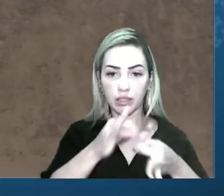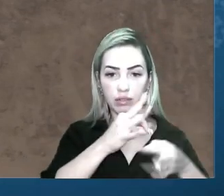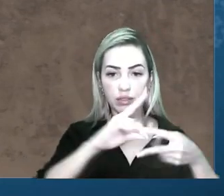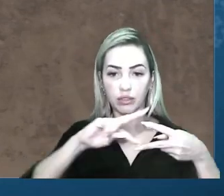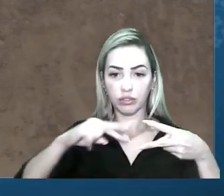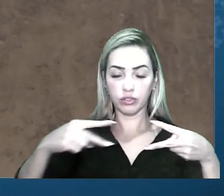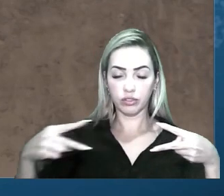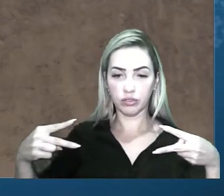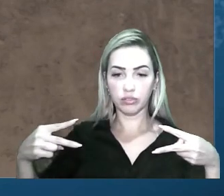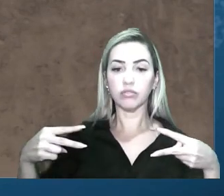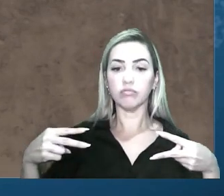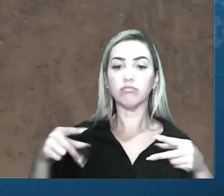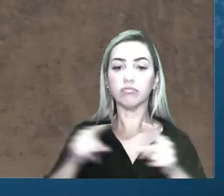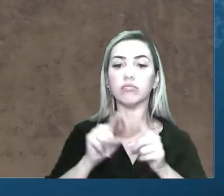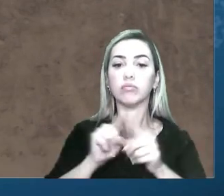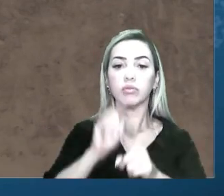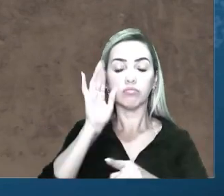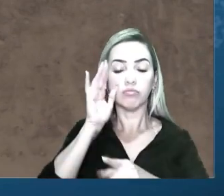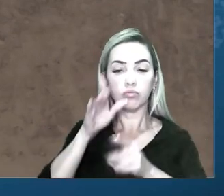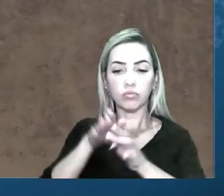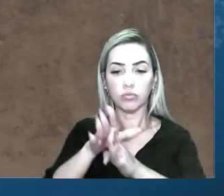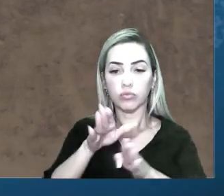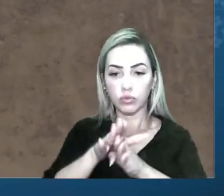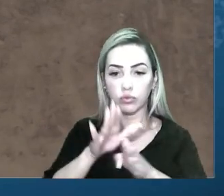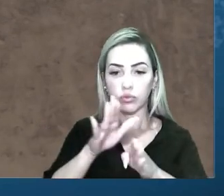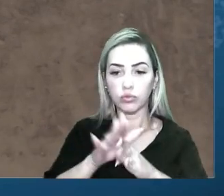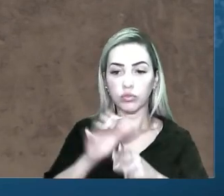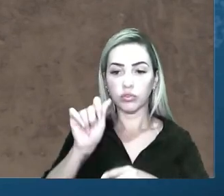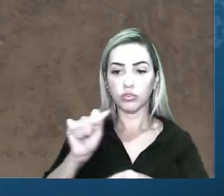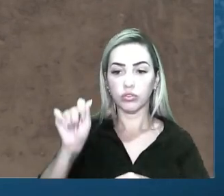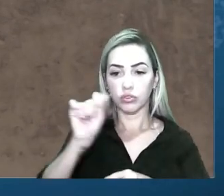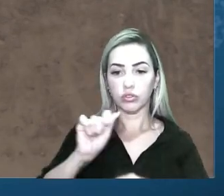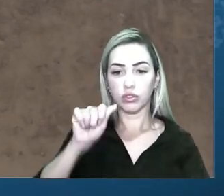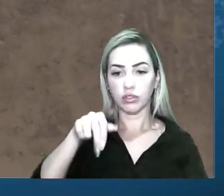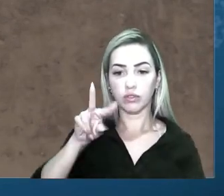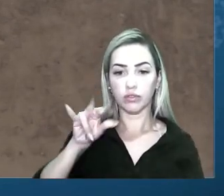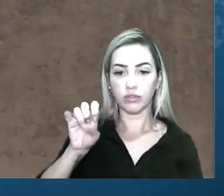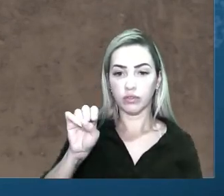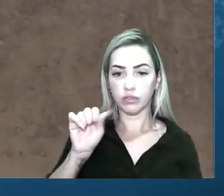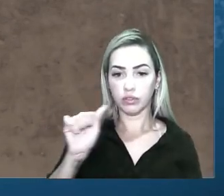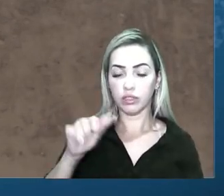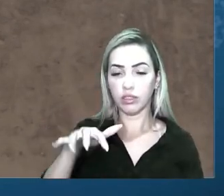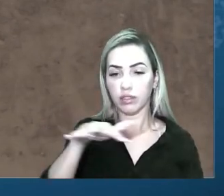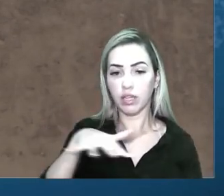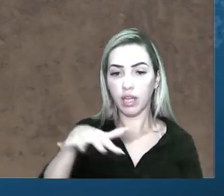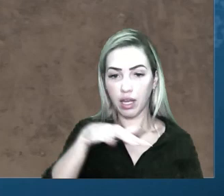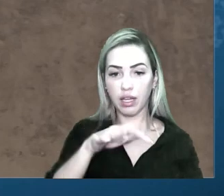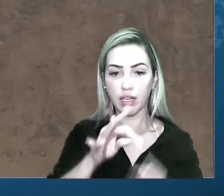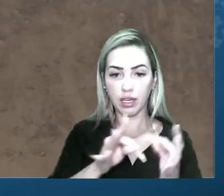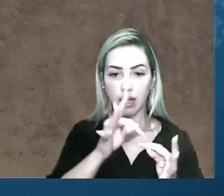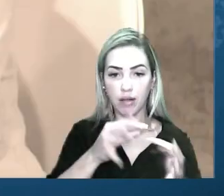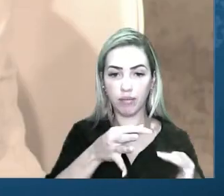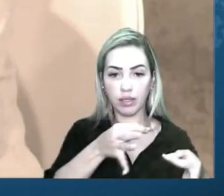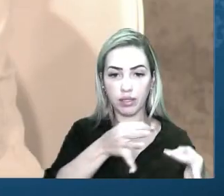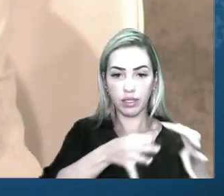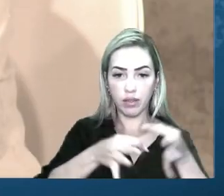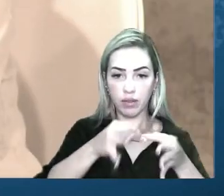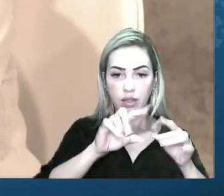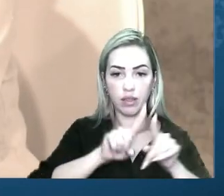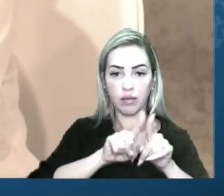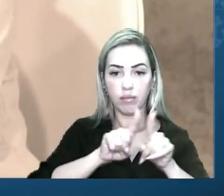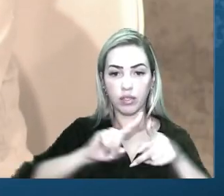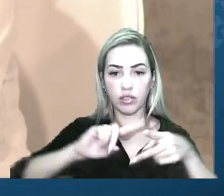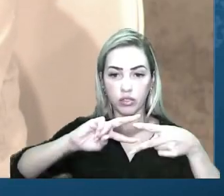de consultora para a Agência Nacional de Vigilância Sanitária na área de terapia celular e genética.